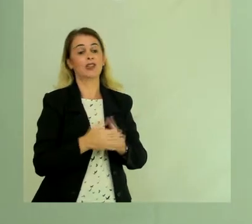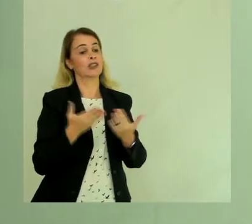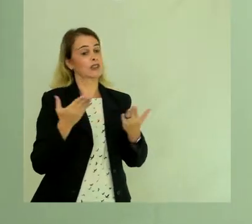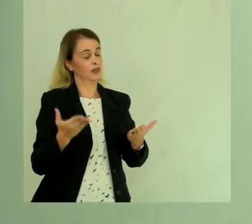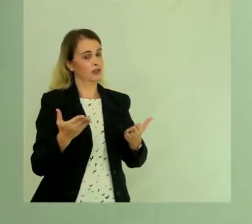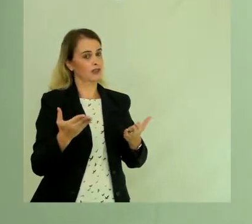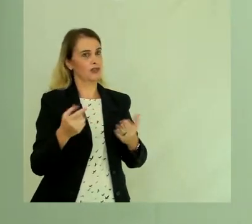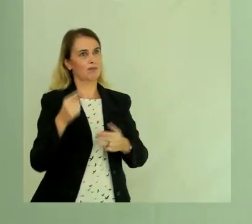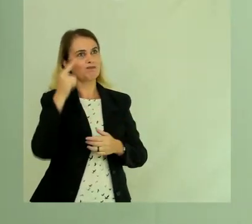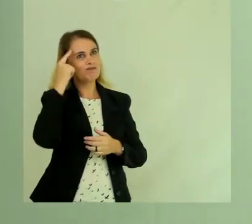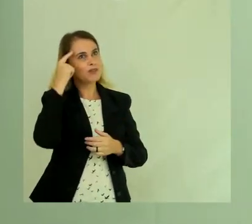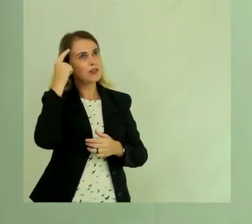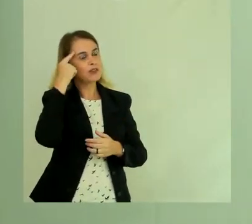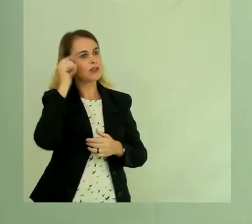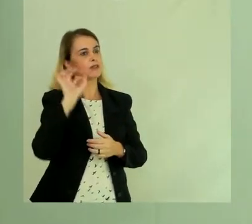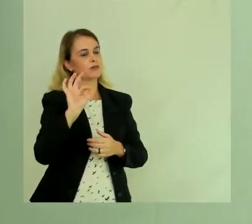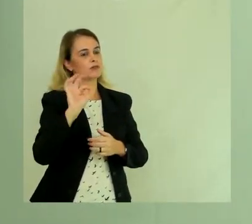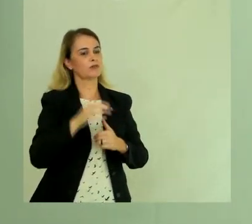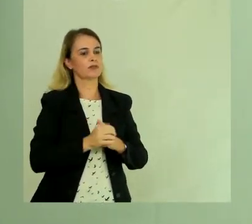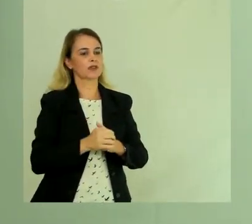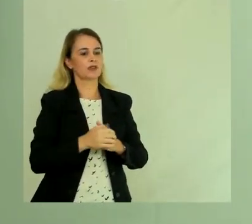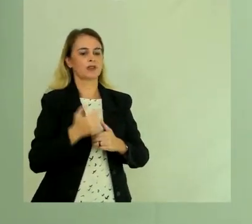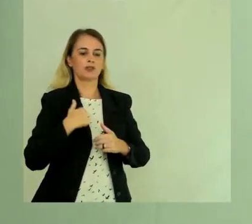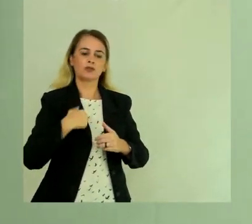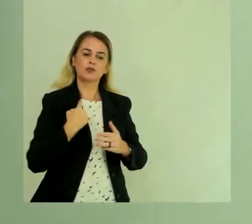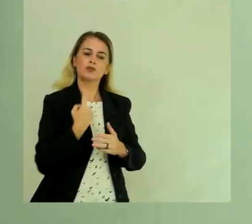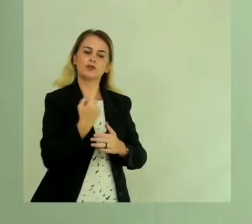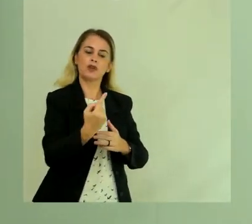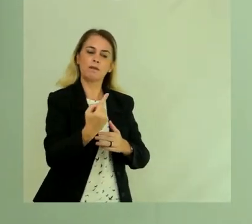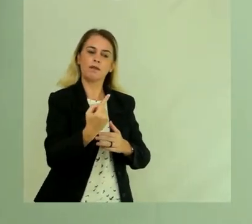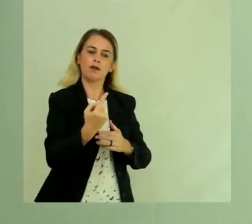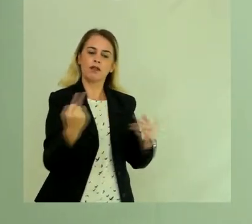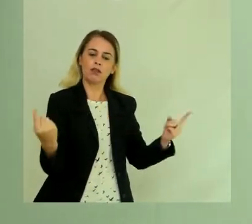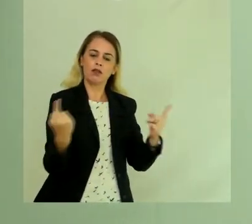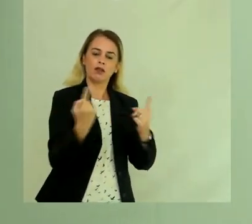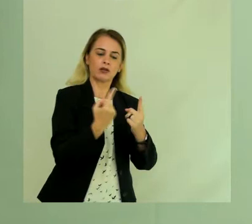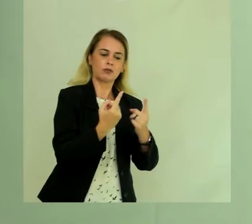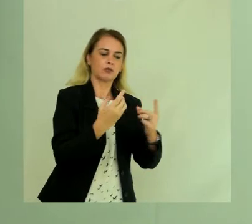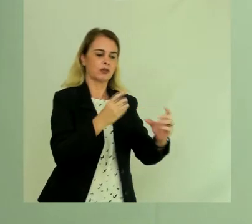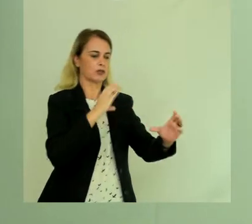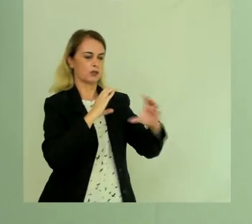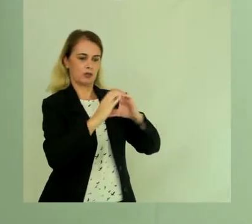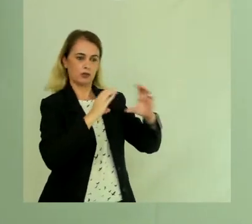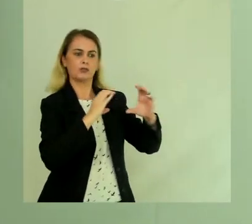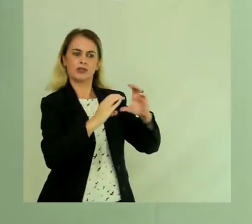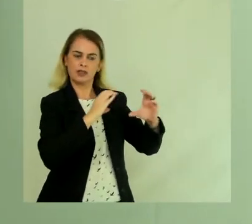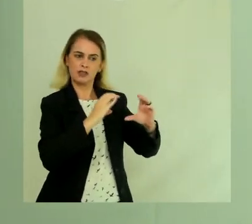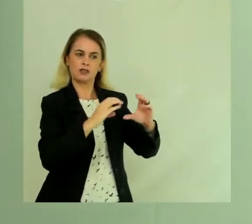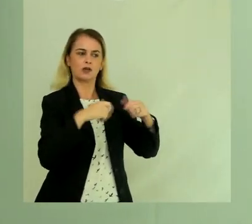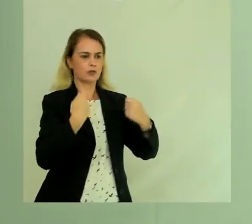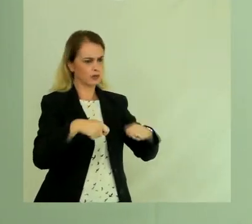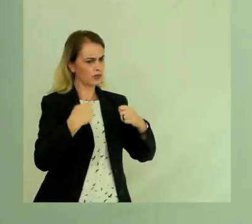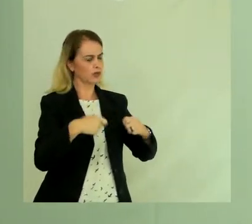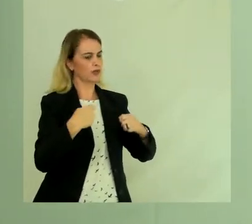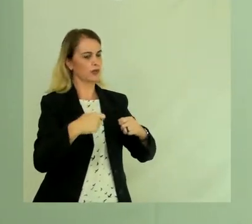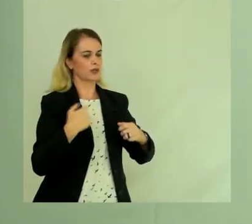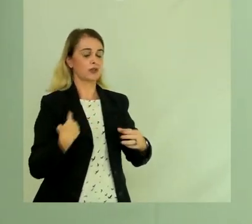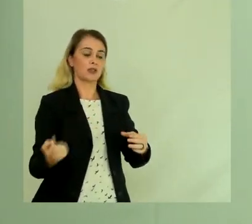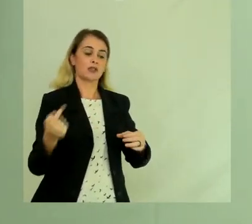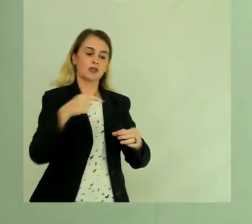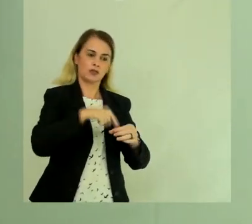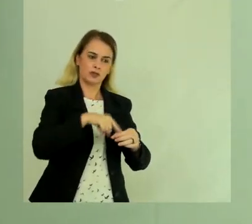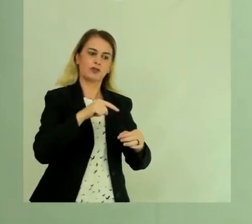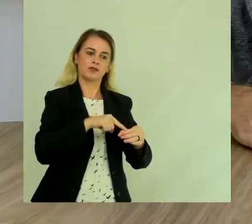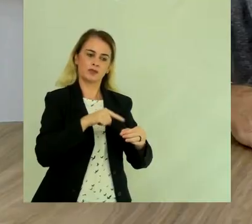sério. Às vezes eu sou chamada para intervir. Hoje até que não, que agora ele já o conhece, mas no início, quando ele se mudou para a minha cidade, foi um